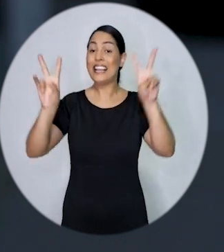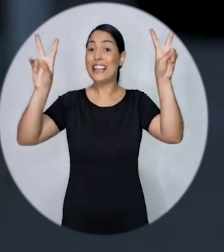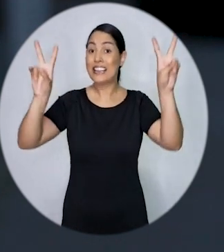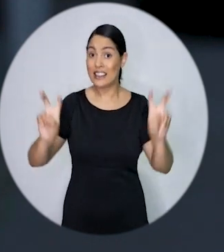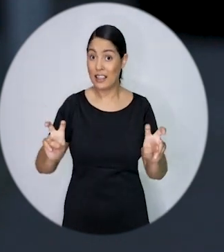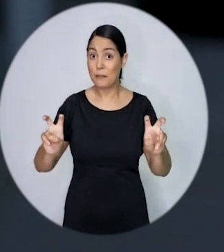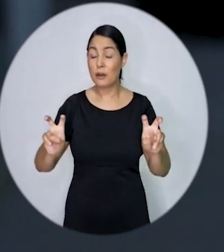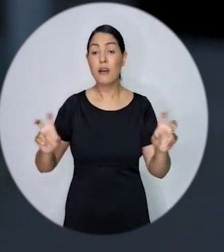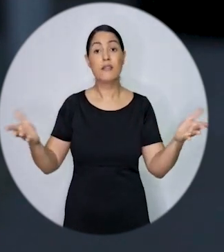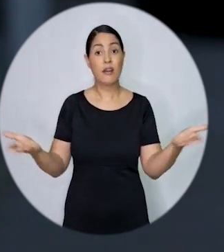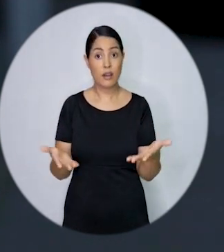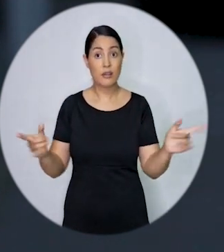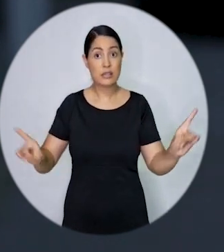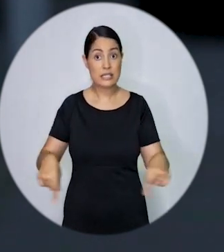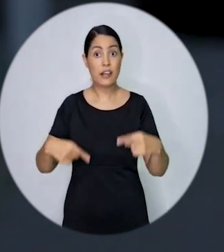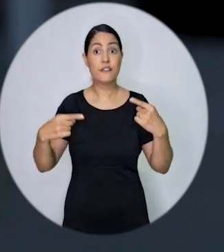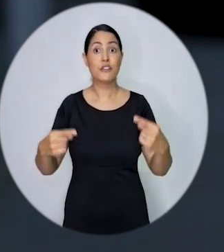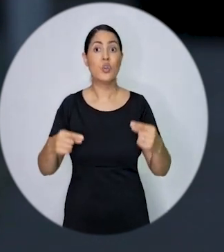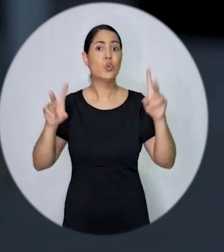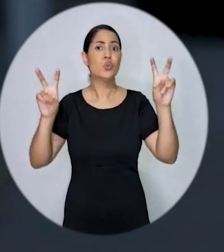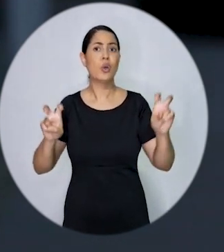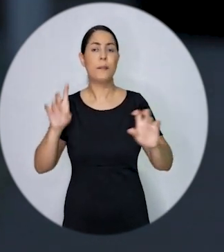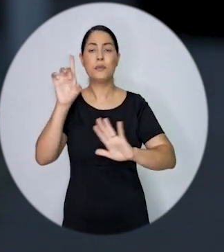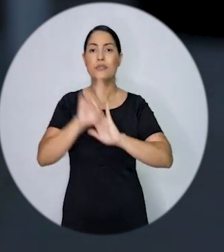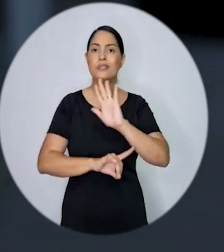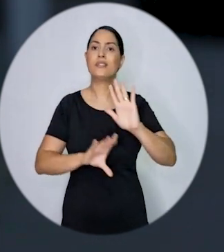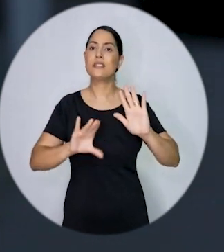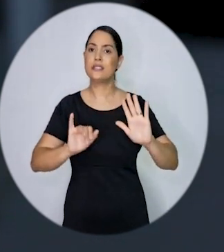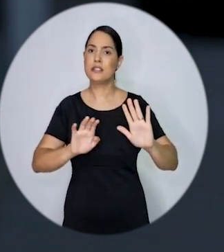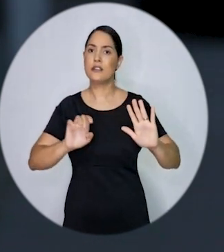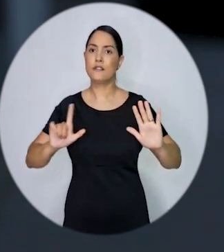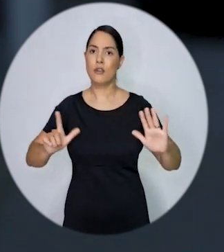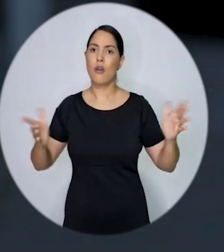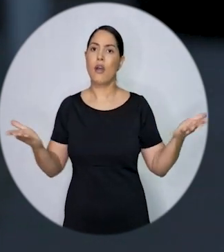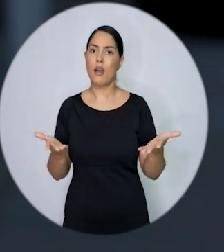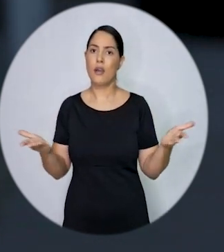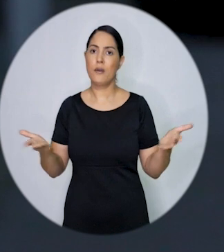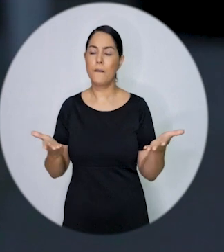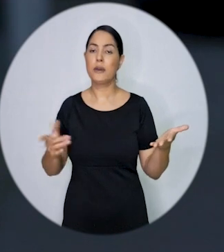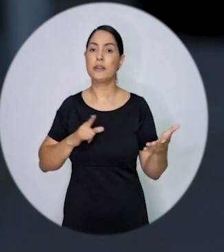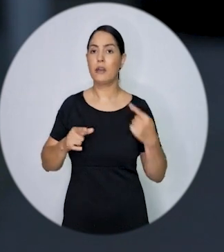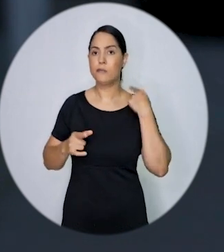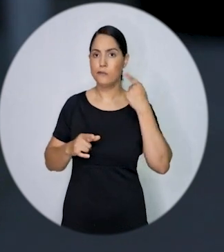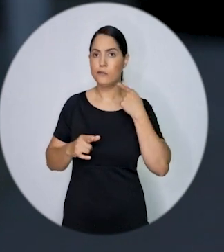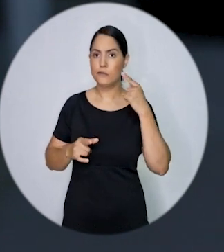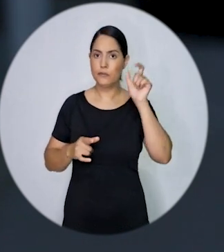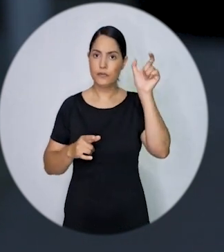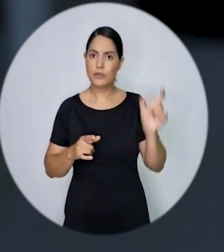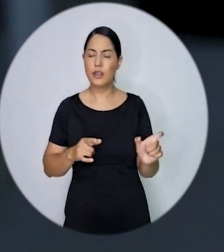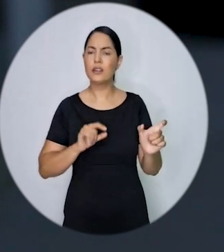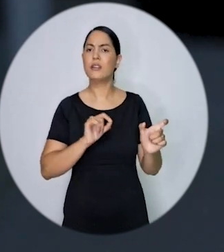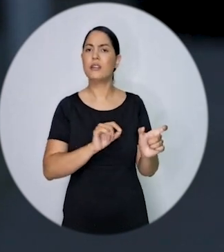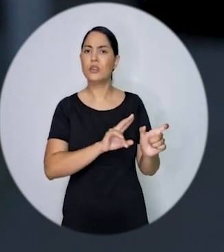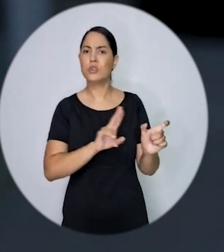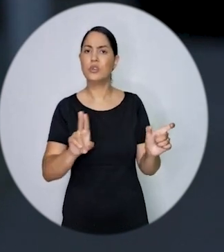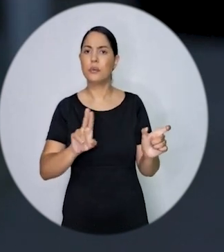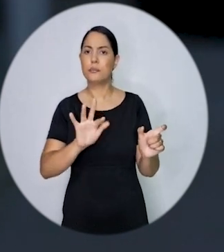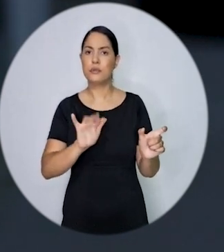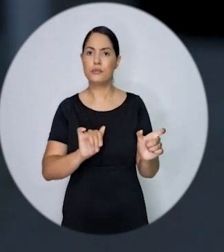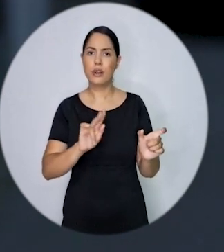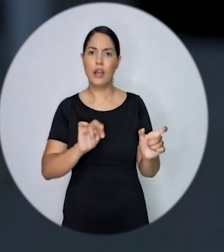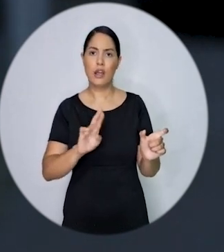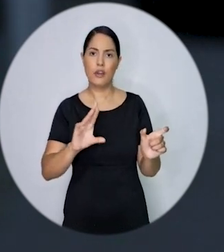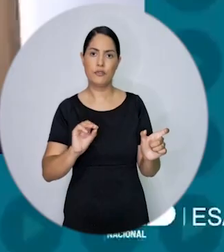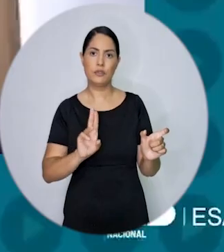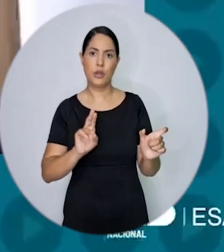dos desafios atuais do direito civil contemporâneo, com a participação do advogado e doutor em Direito Civil pela USP,